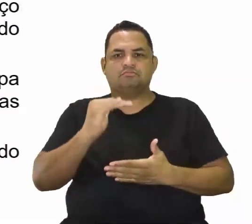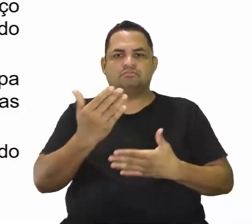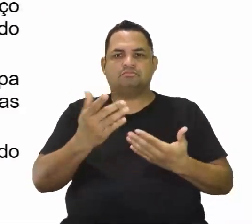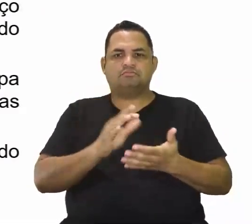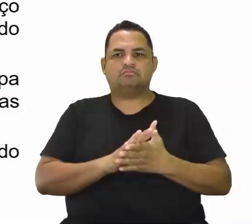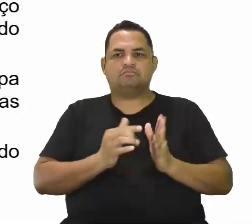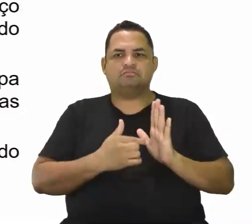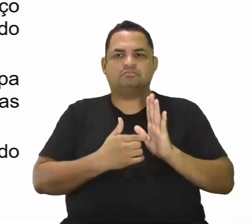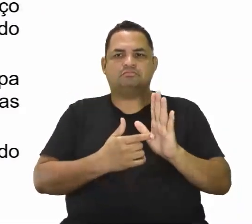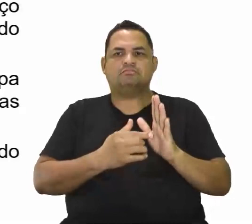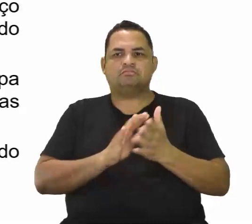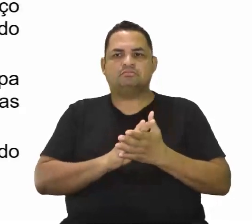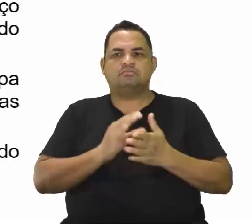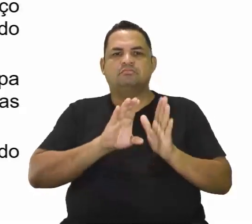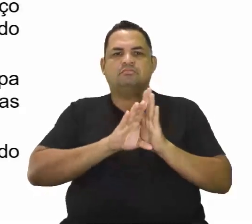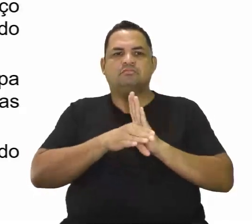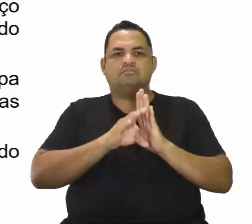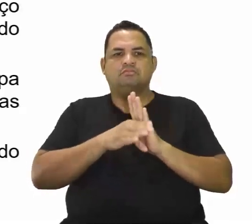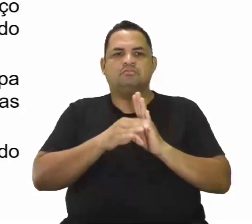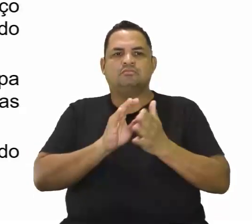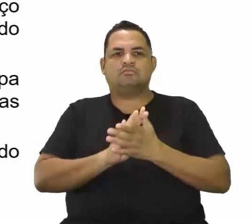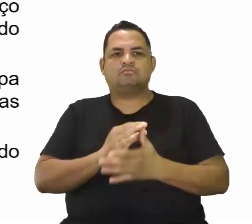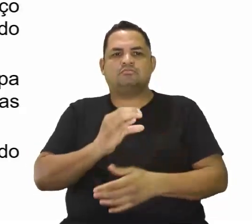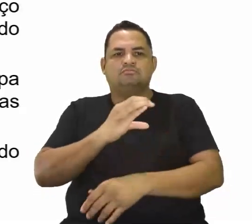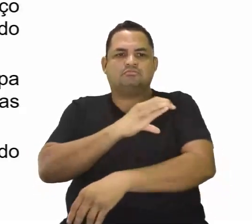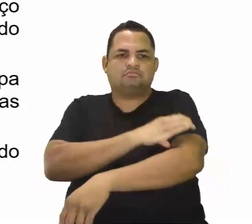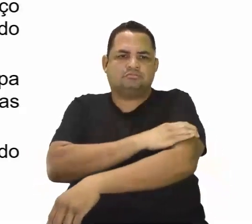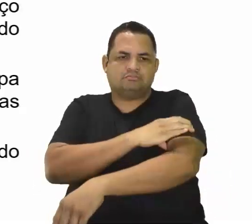abaixo apresenta a definição